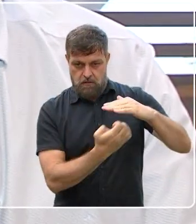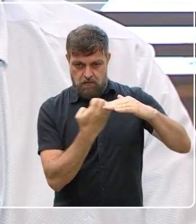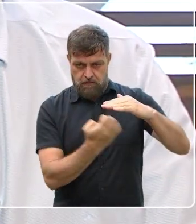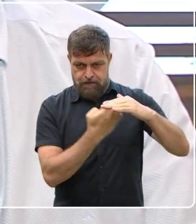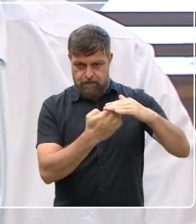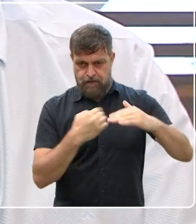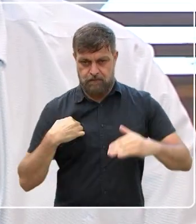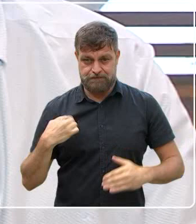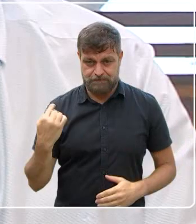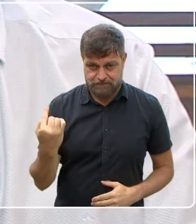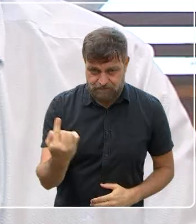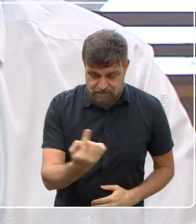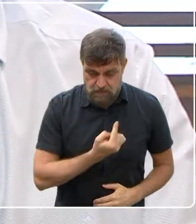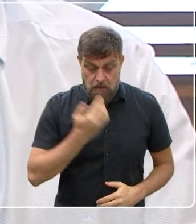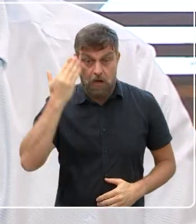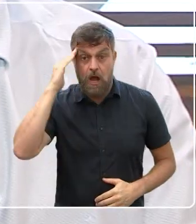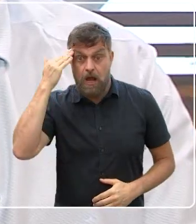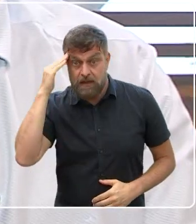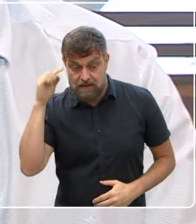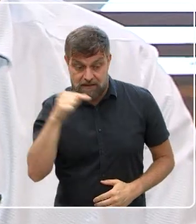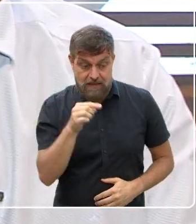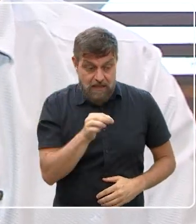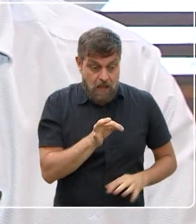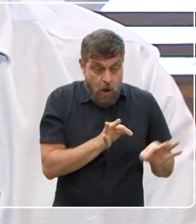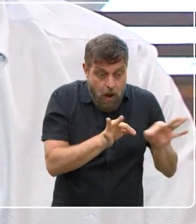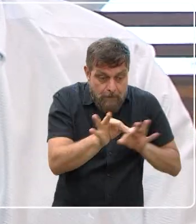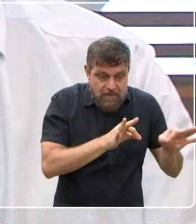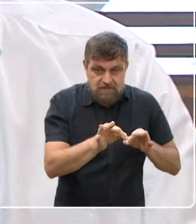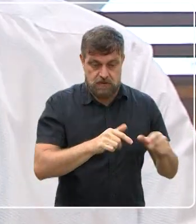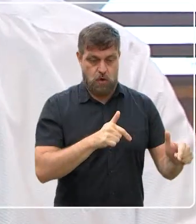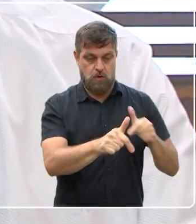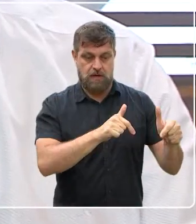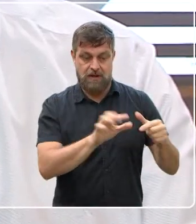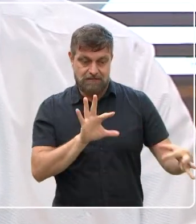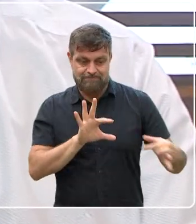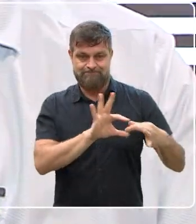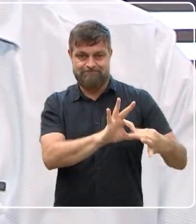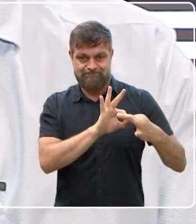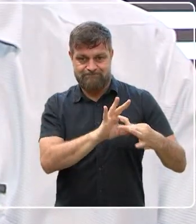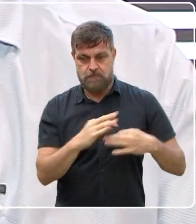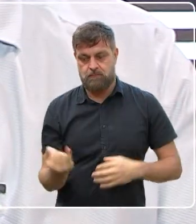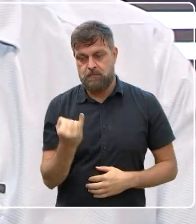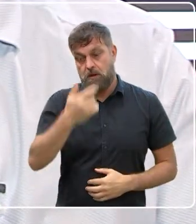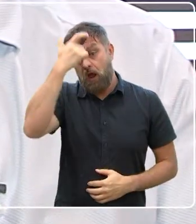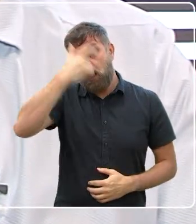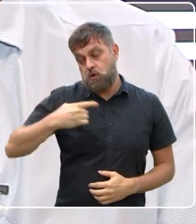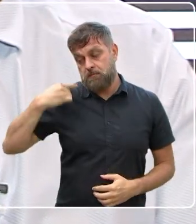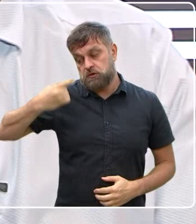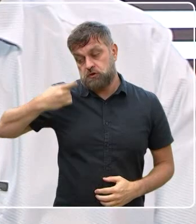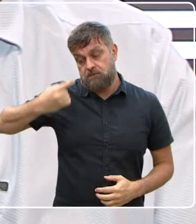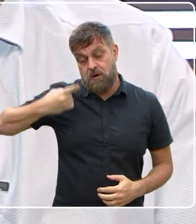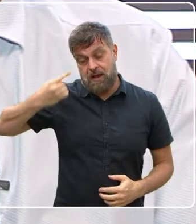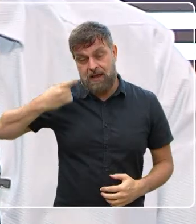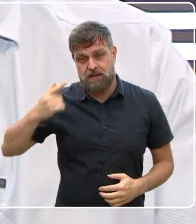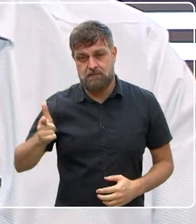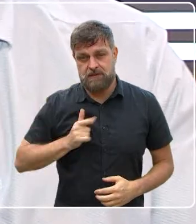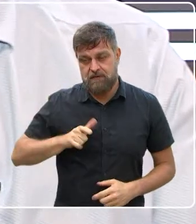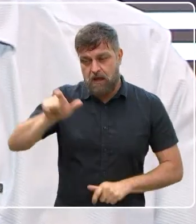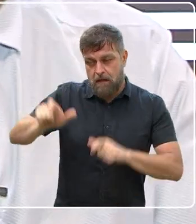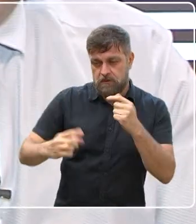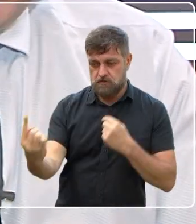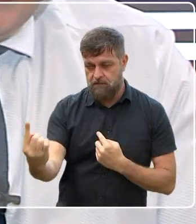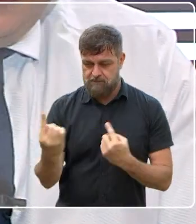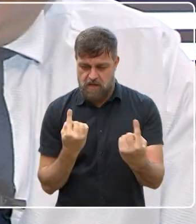e para o que a gente entende de organização de trabalho e pessoas, isso é super importante. Enquanto advogado, outros clientes